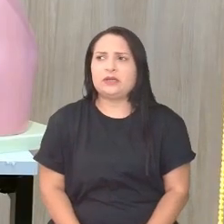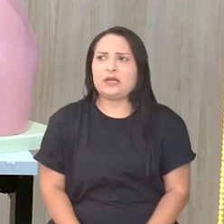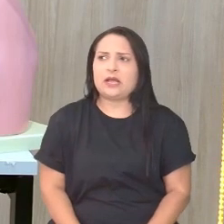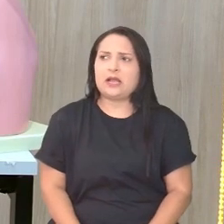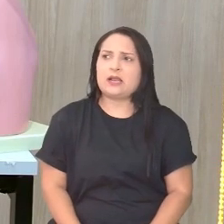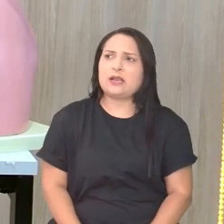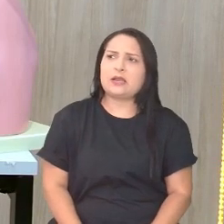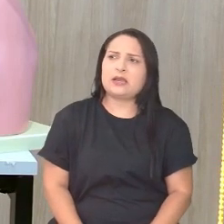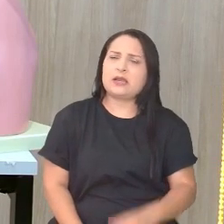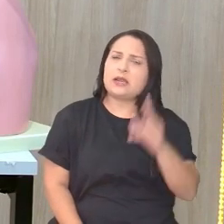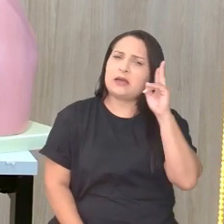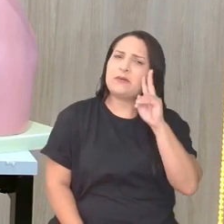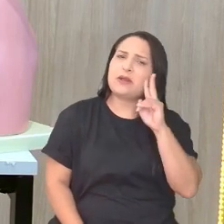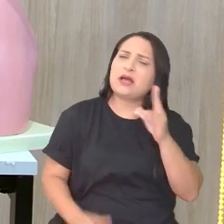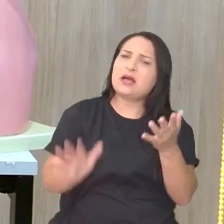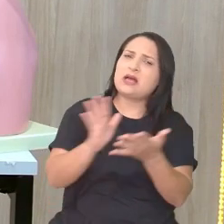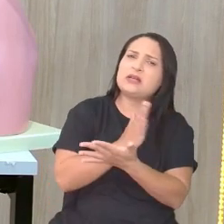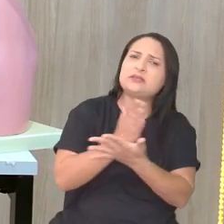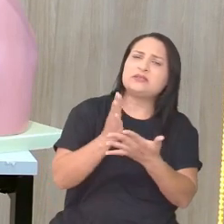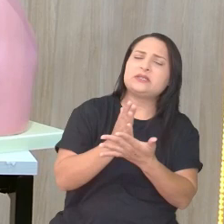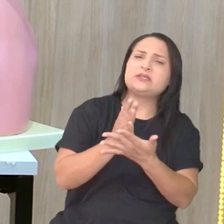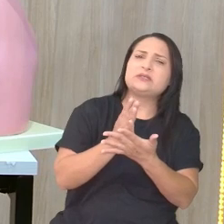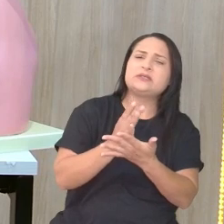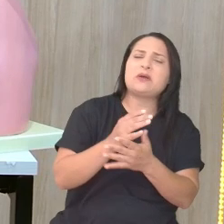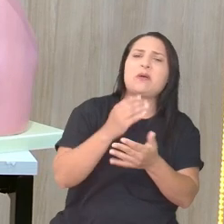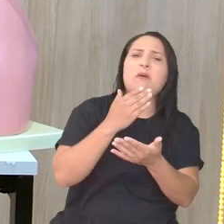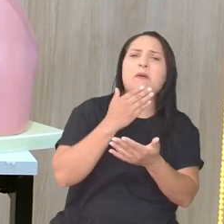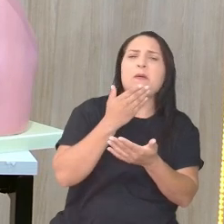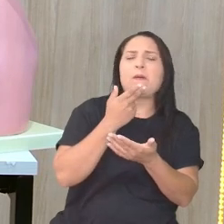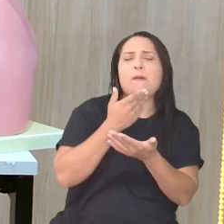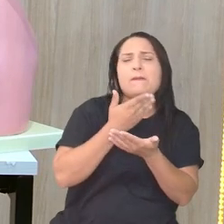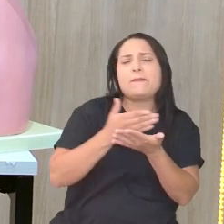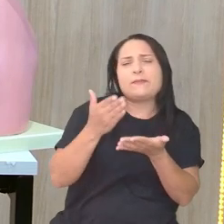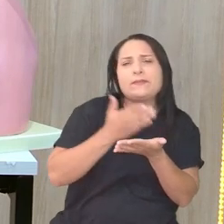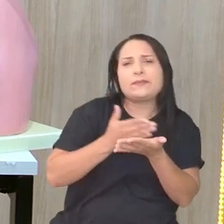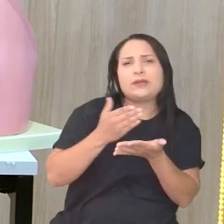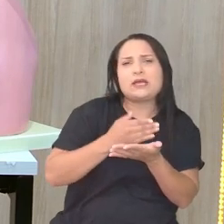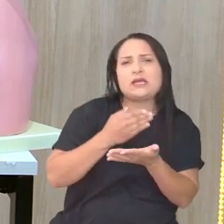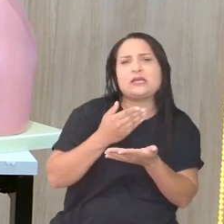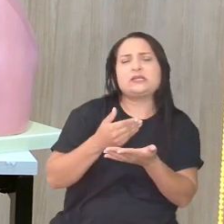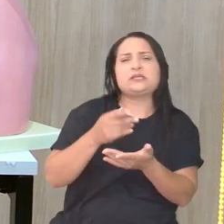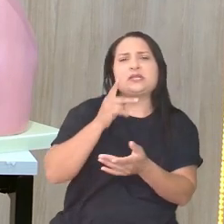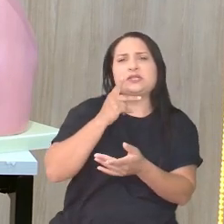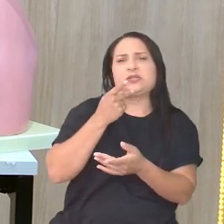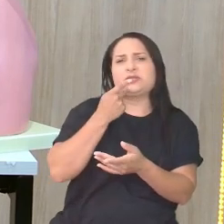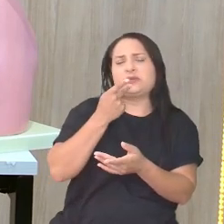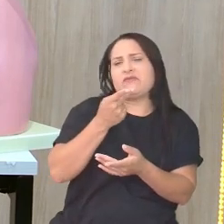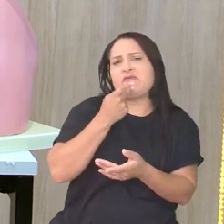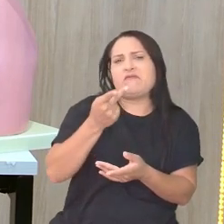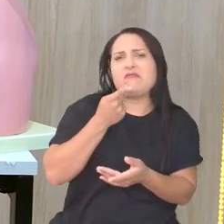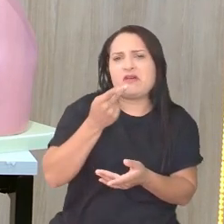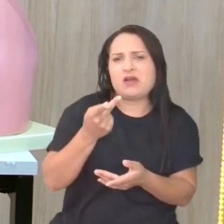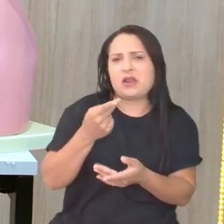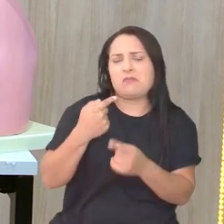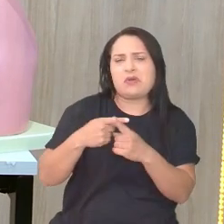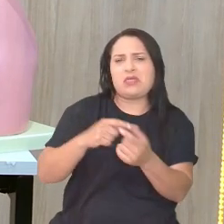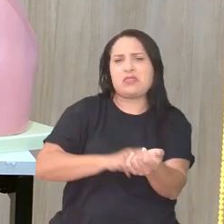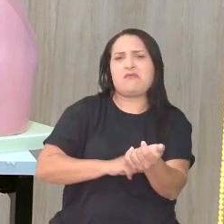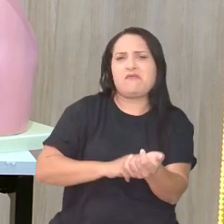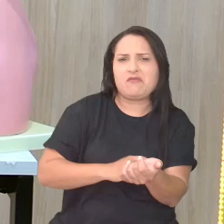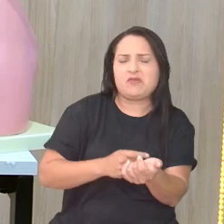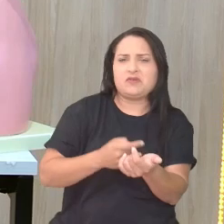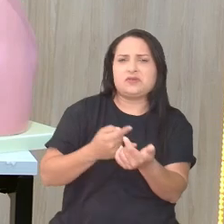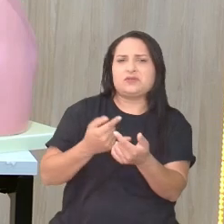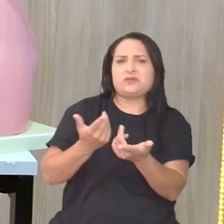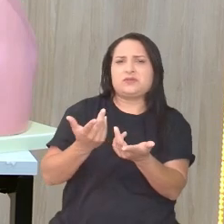vezes essa violência começa com violência verbal, né? E aí as pessoas acham, é só verbal, é só porque estava nervoso, é porque